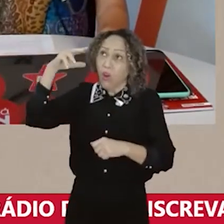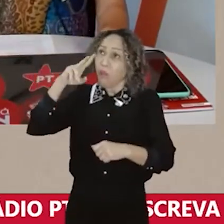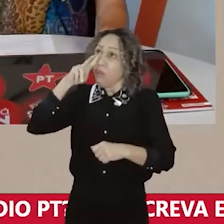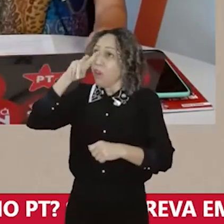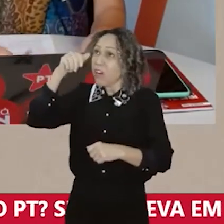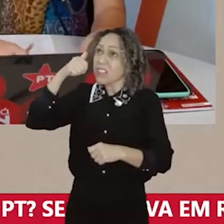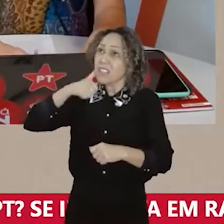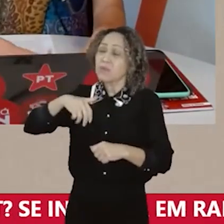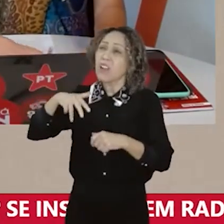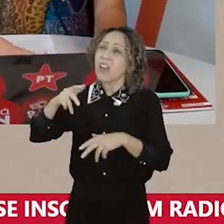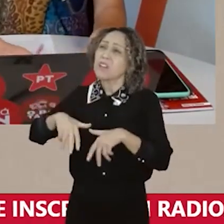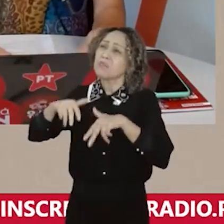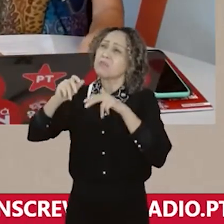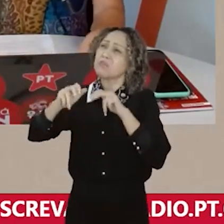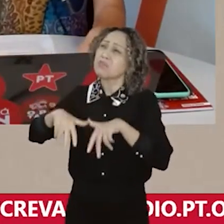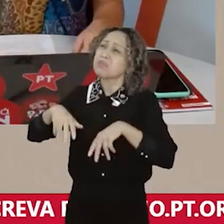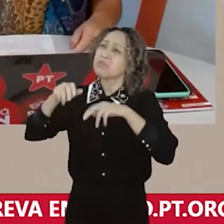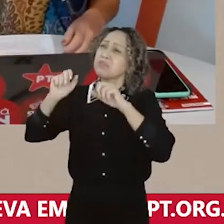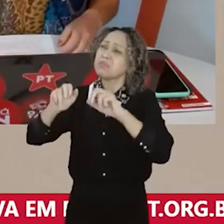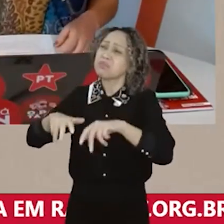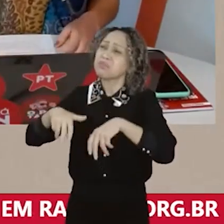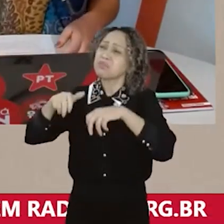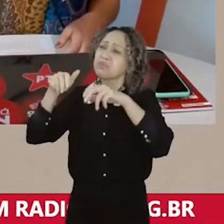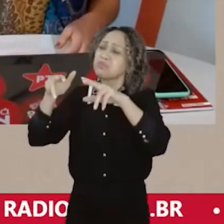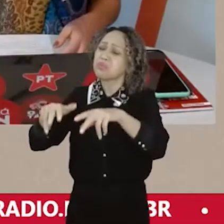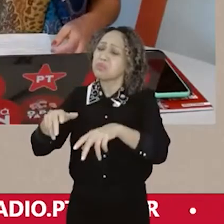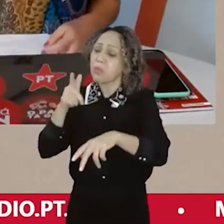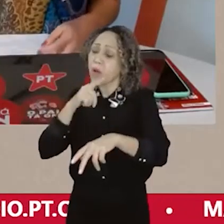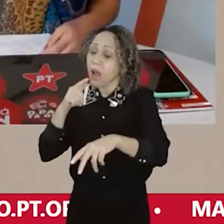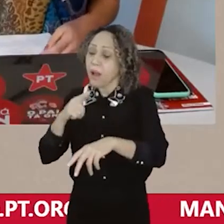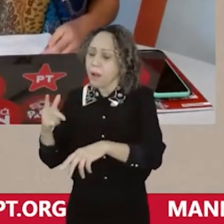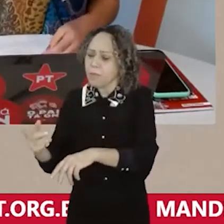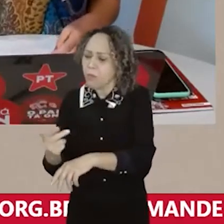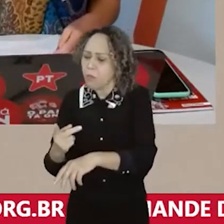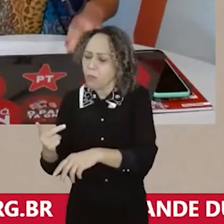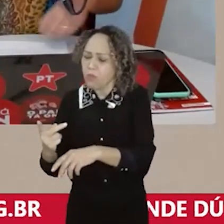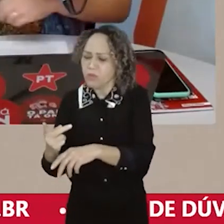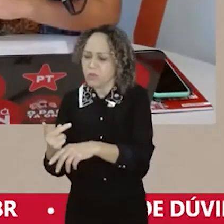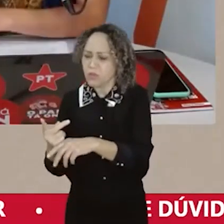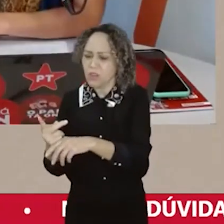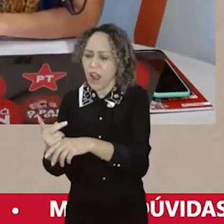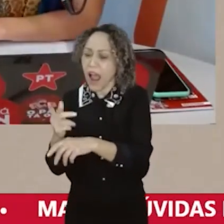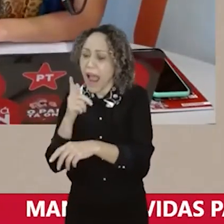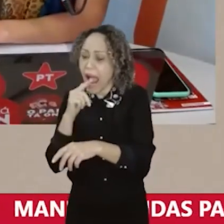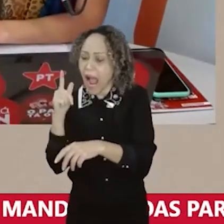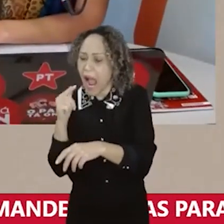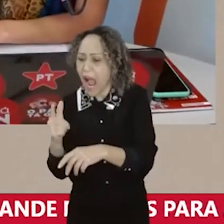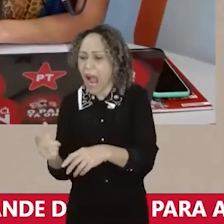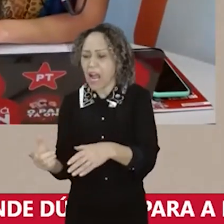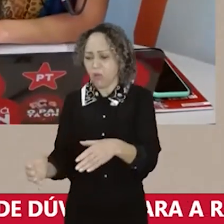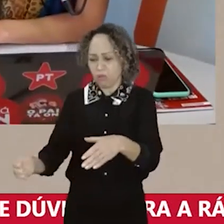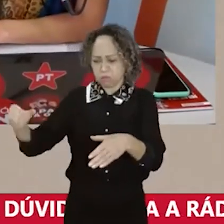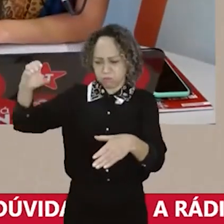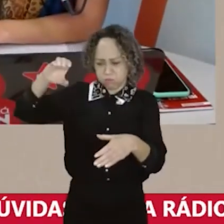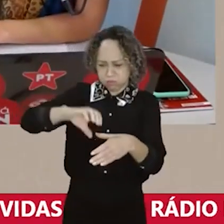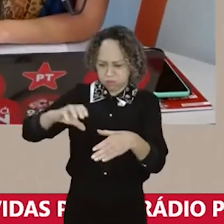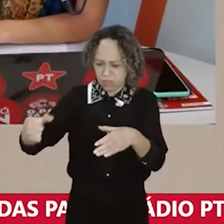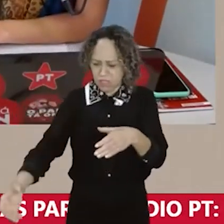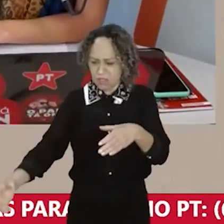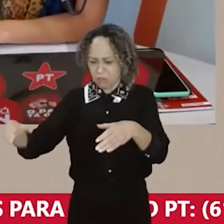cabeça. Então, você pega essa agenda de água, um conjunto de políticas que, quando somadas, mostram, né,